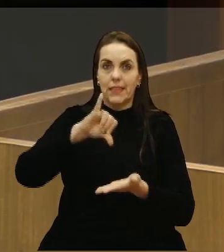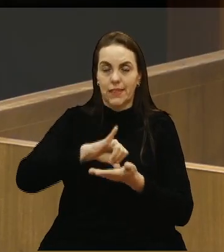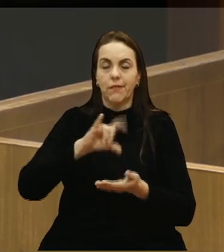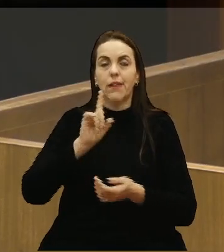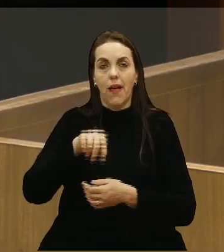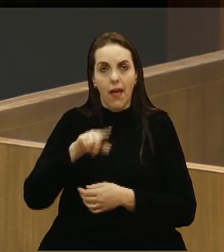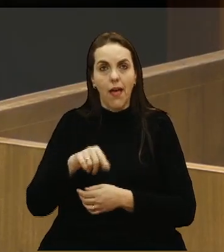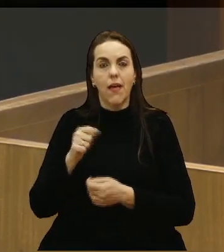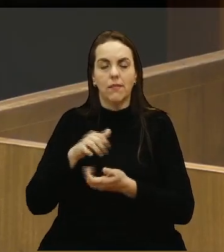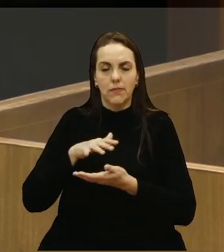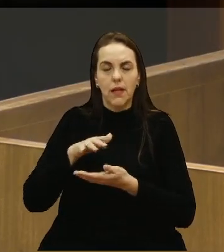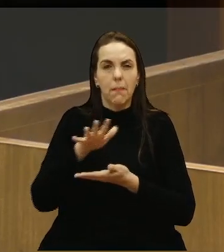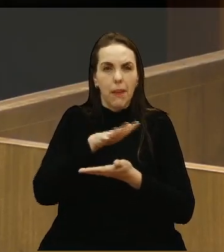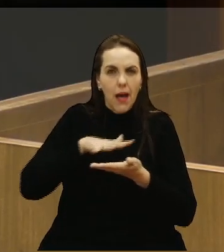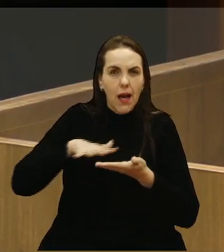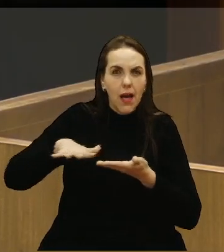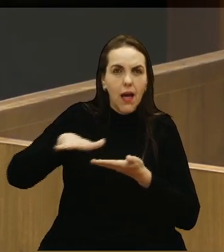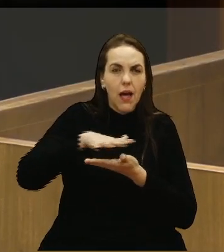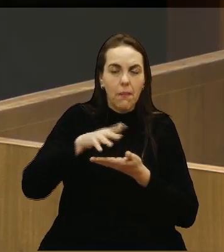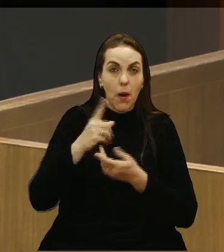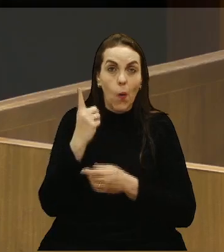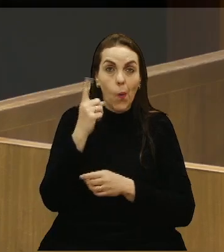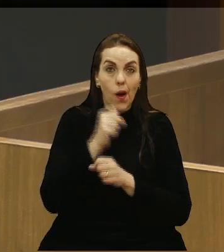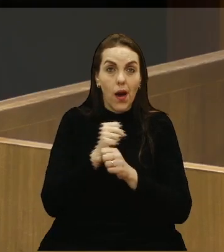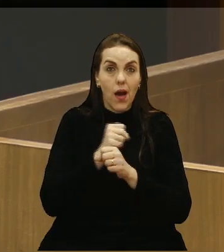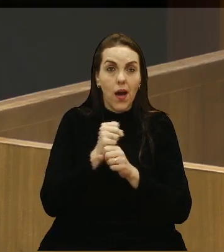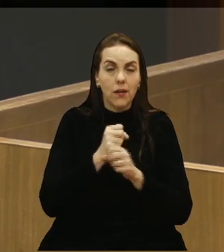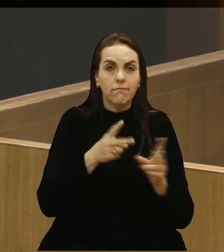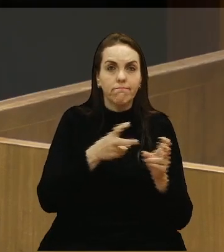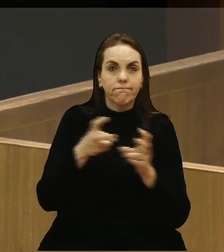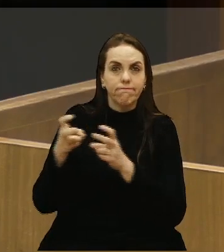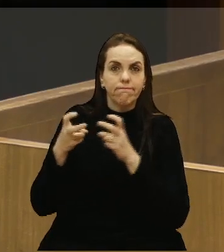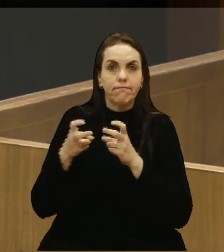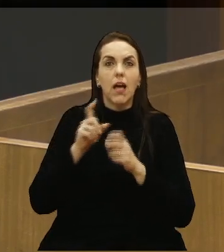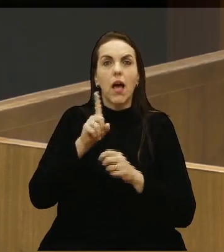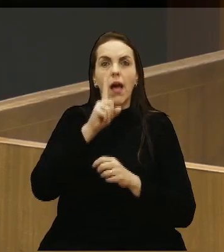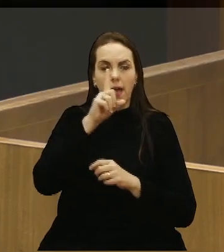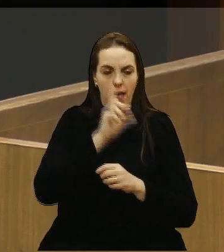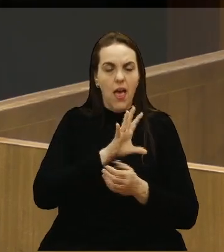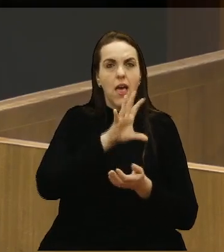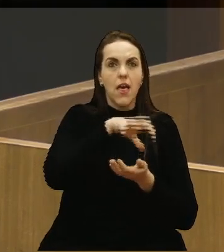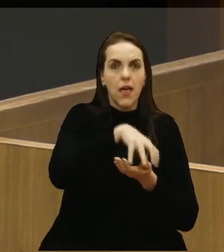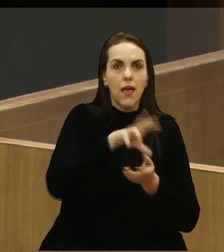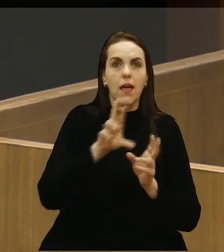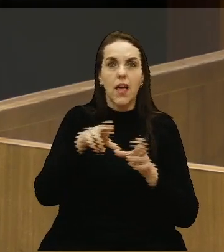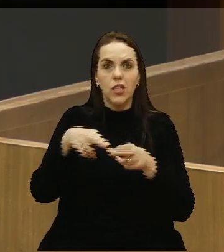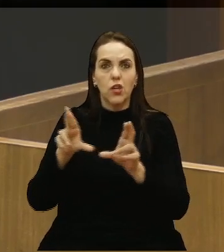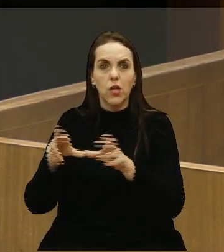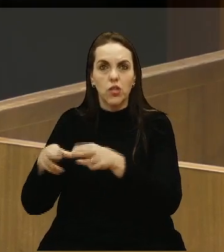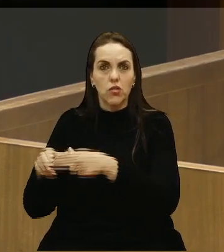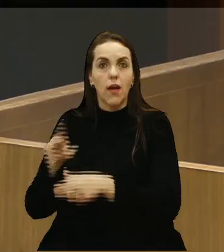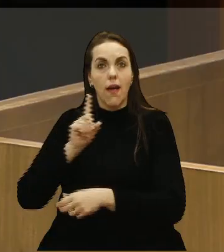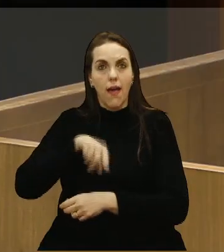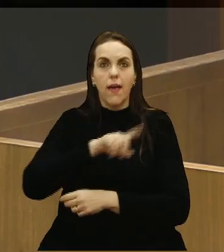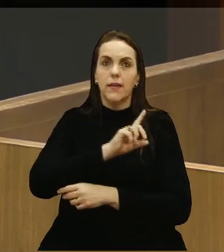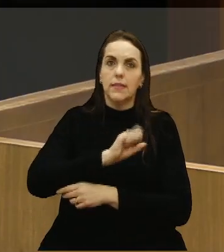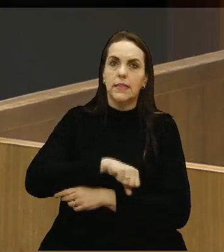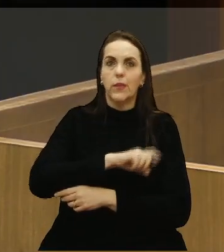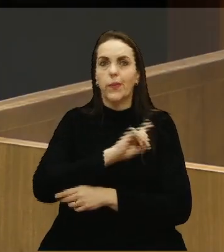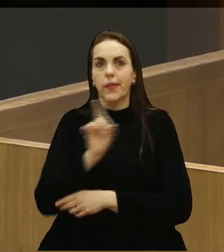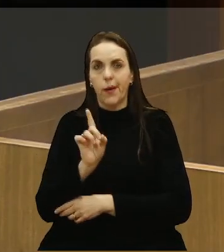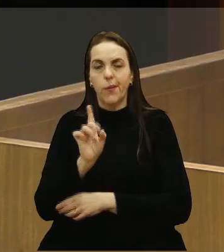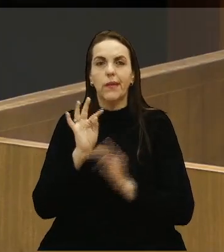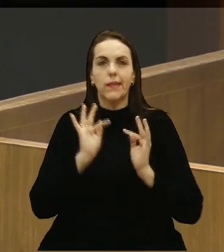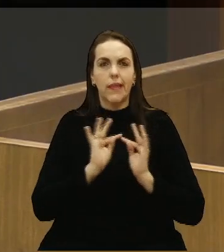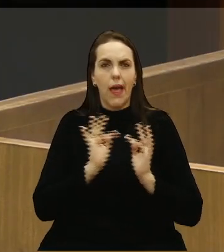através do mapeamento feito durante todo um ano, para dizer essa é a região, essa não é. Então foi feito um estudo criterioso técnico que